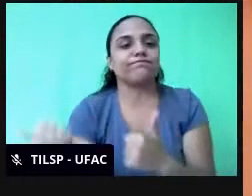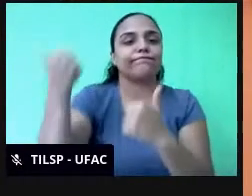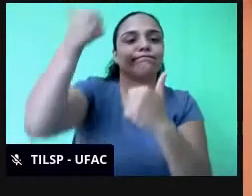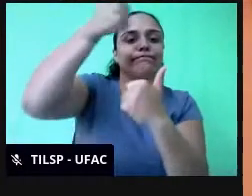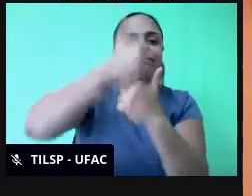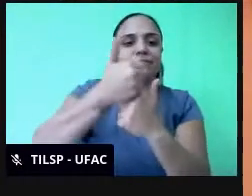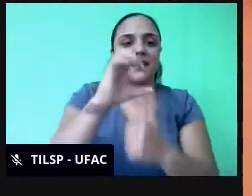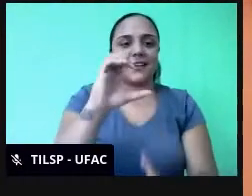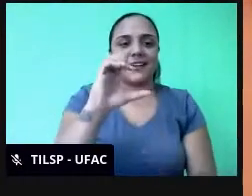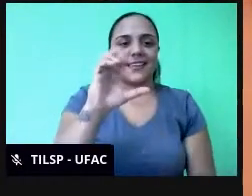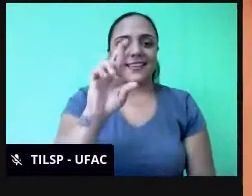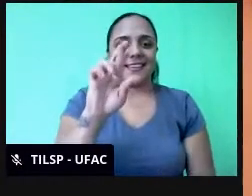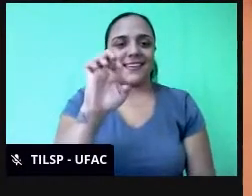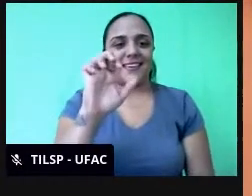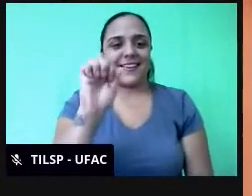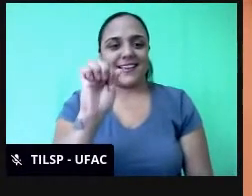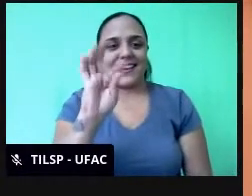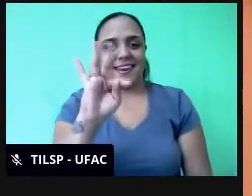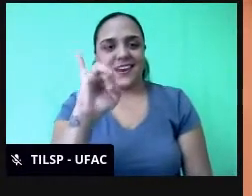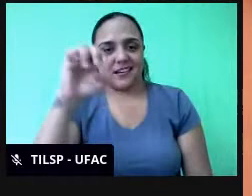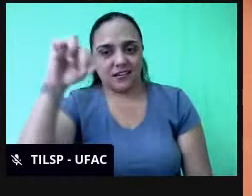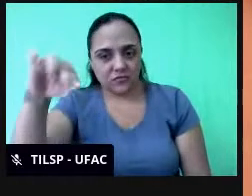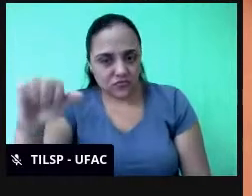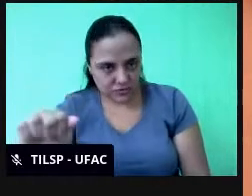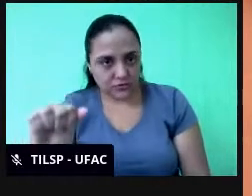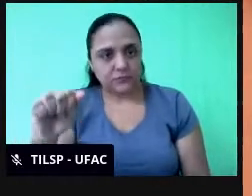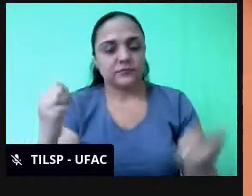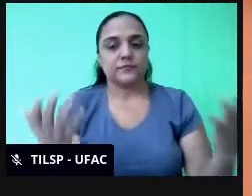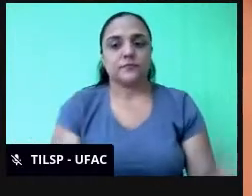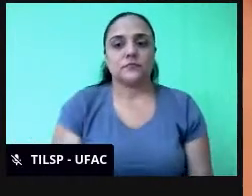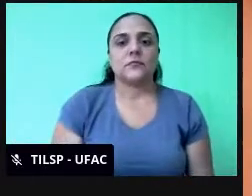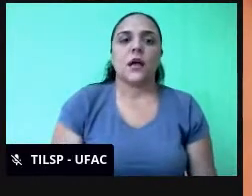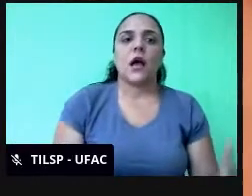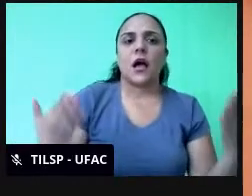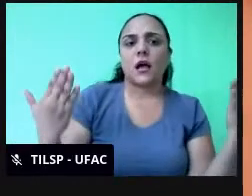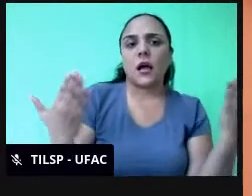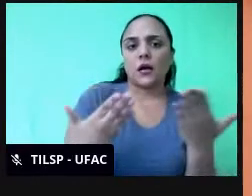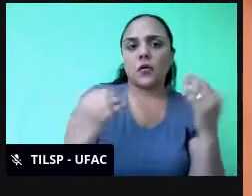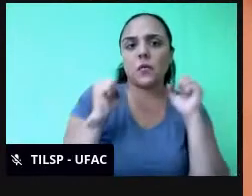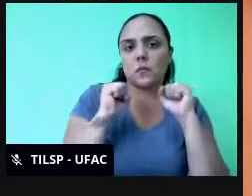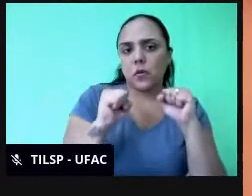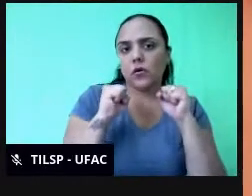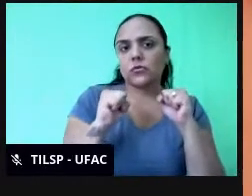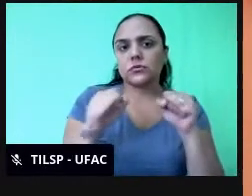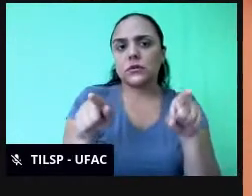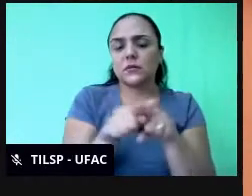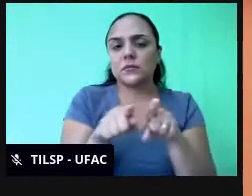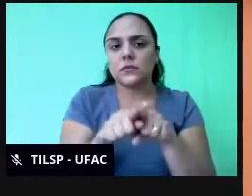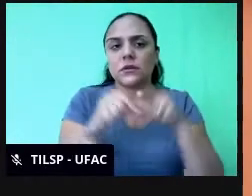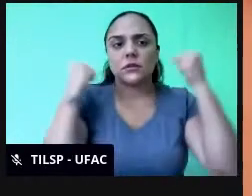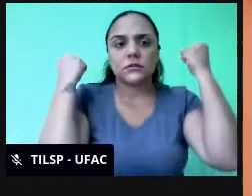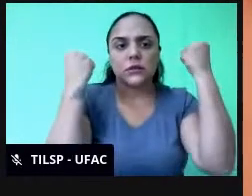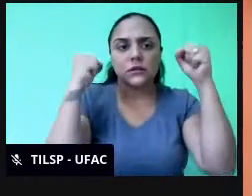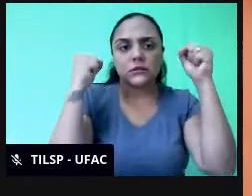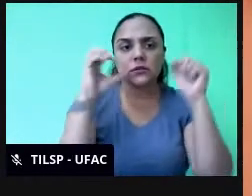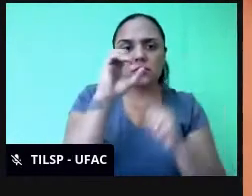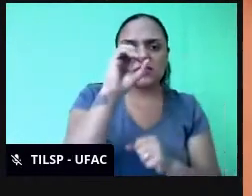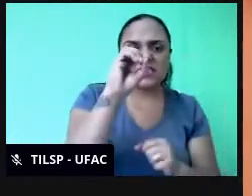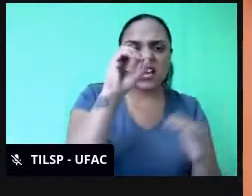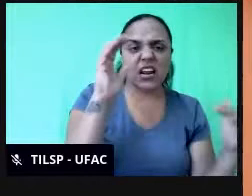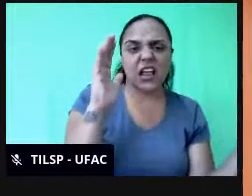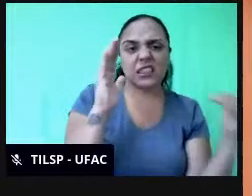for avaliar aquele início do exercício, de 0 a 10 segundos de um exercício físico, o